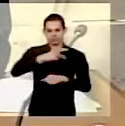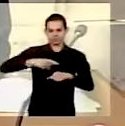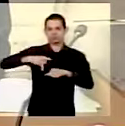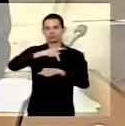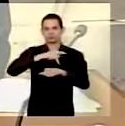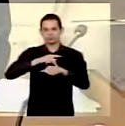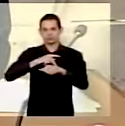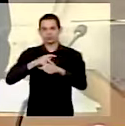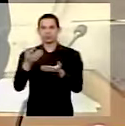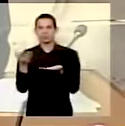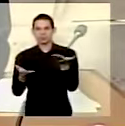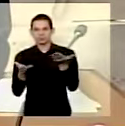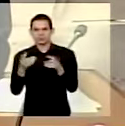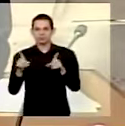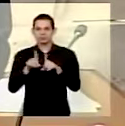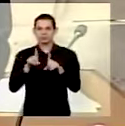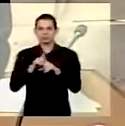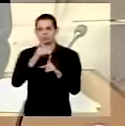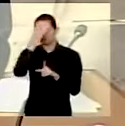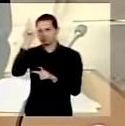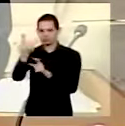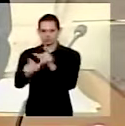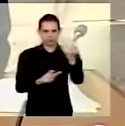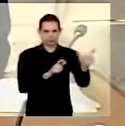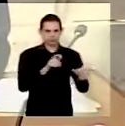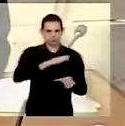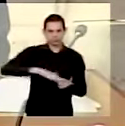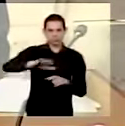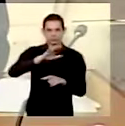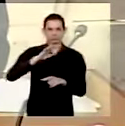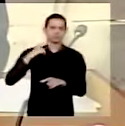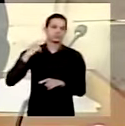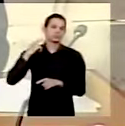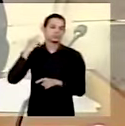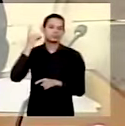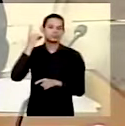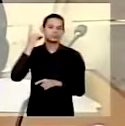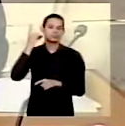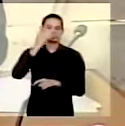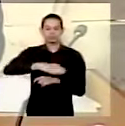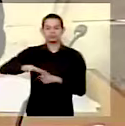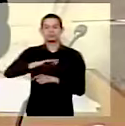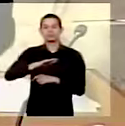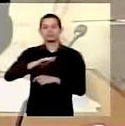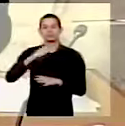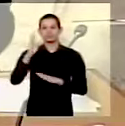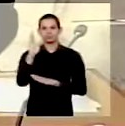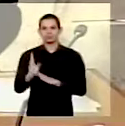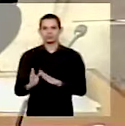da moderação e de seus atores políticos. A força da serenidade há de